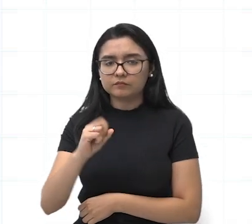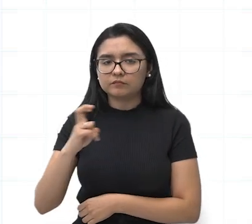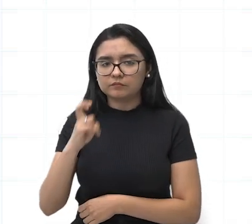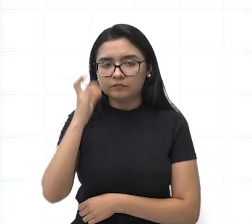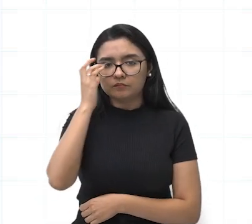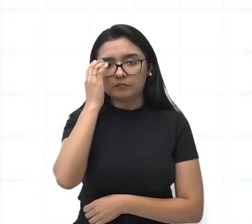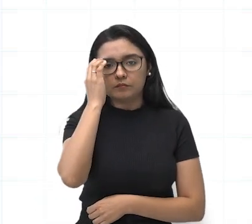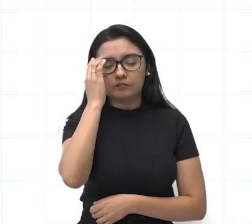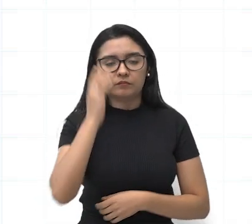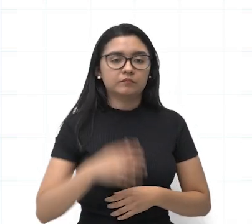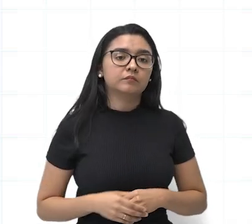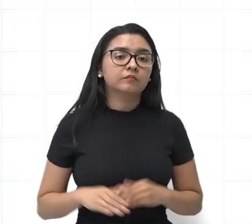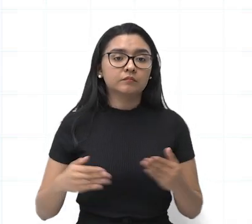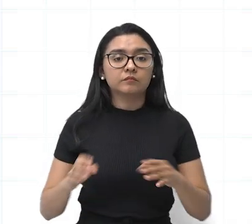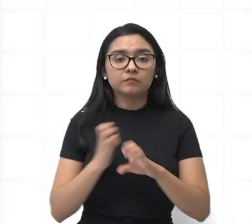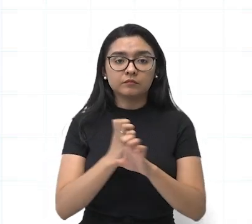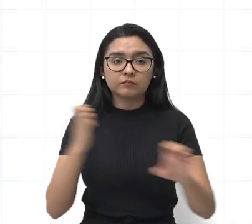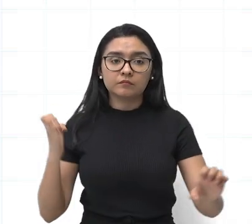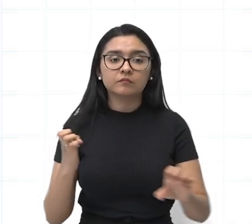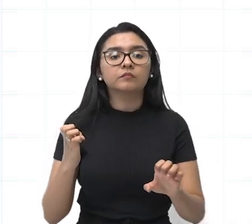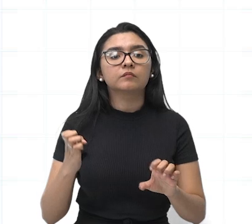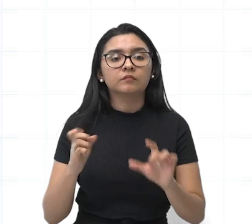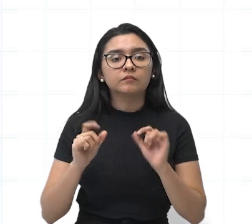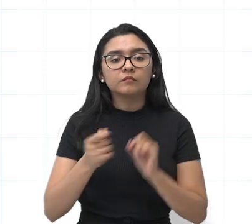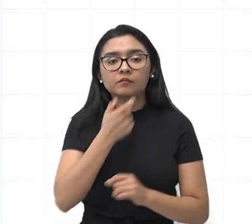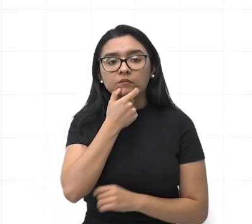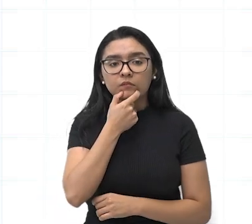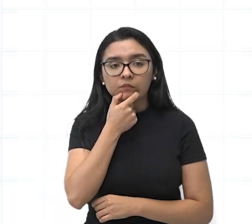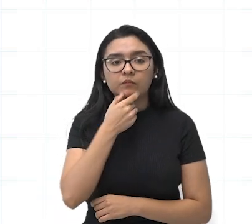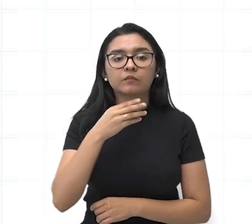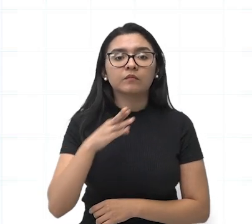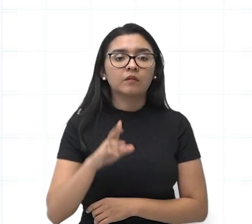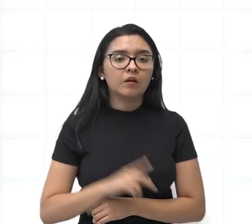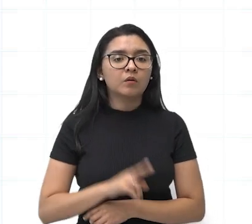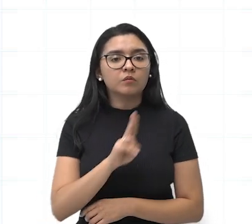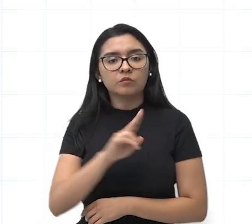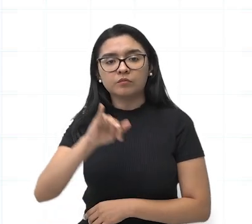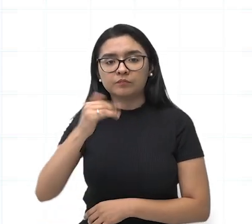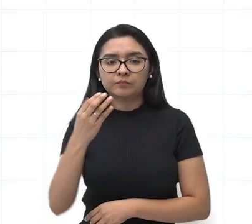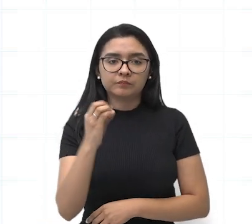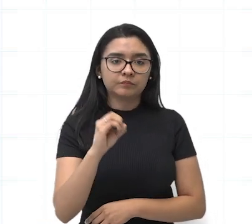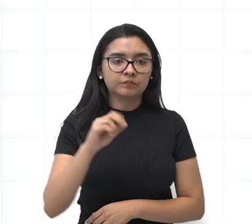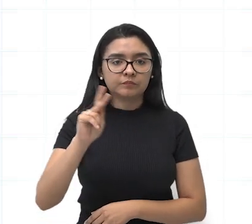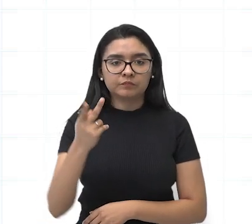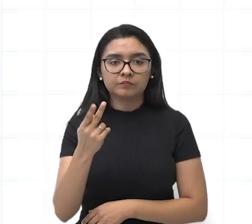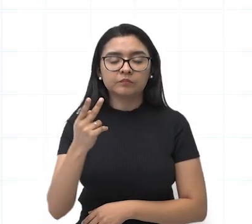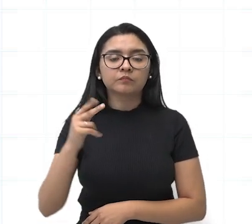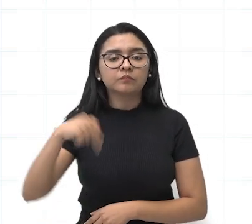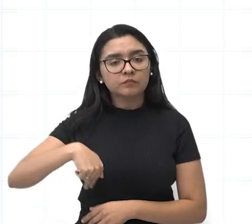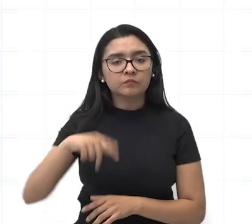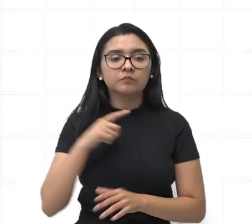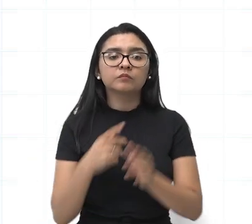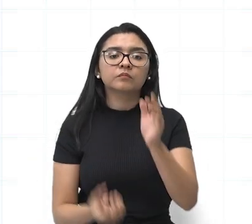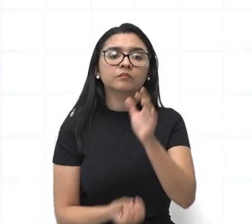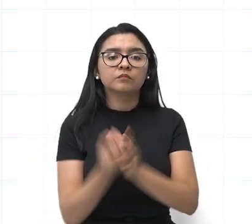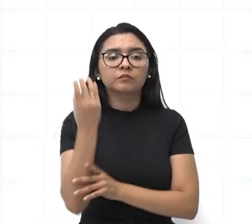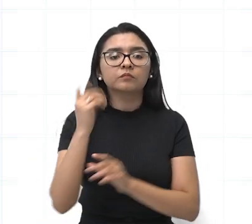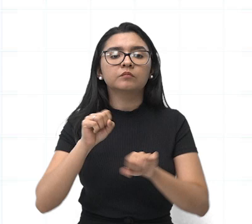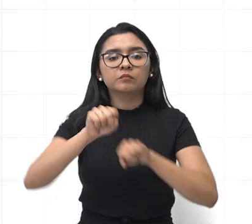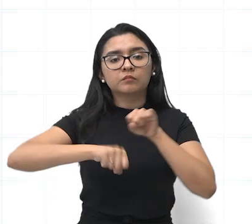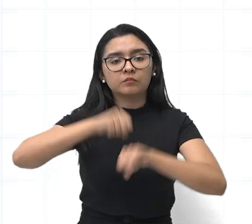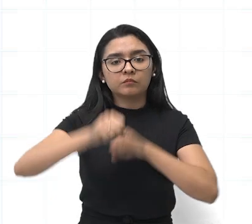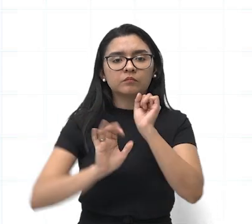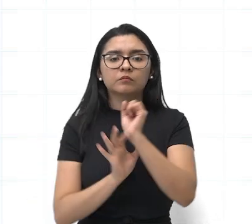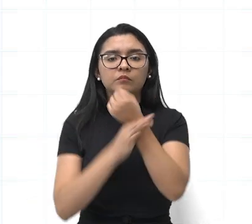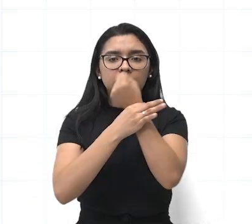1885, onde o engenheiro britânico John Kemp Starley inventou a bicicleta de segurança. que